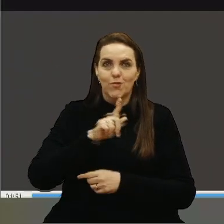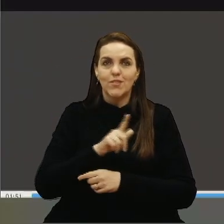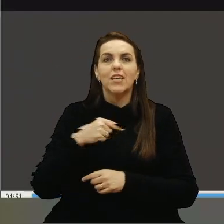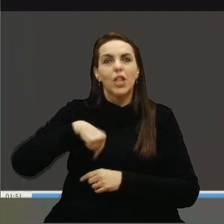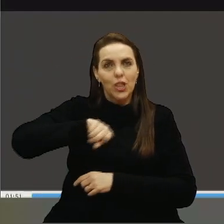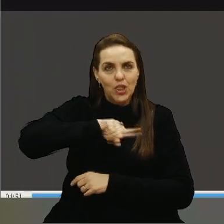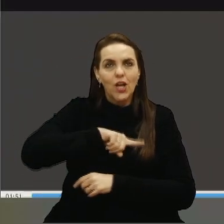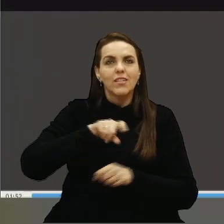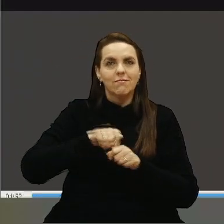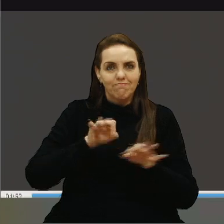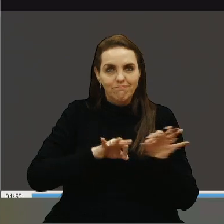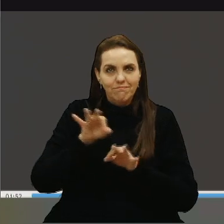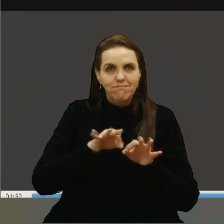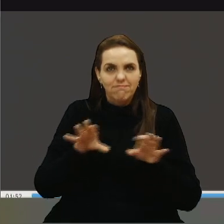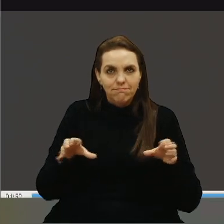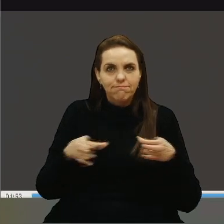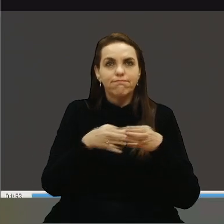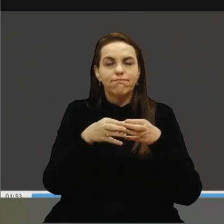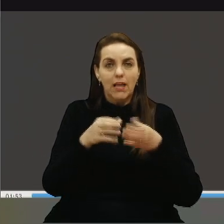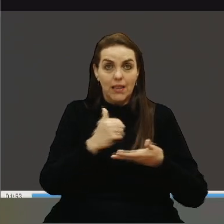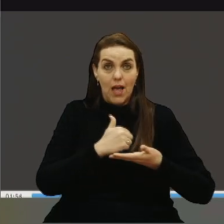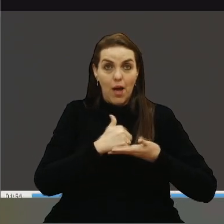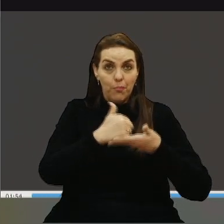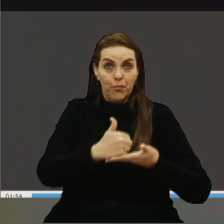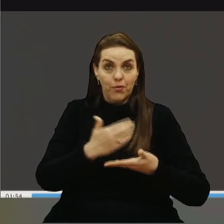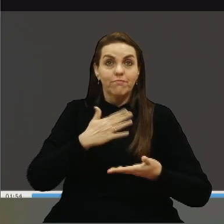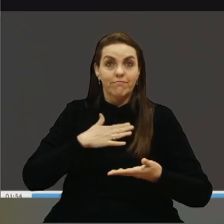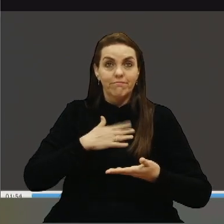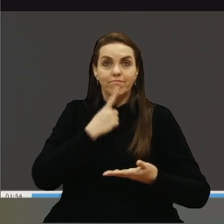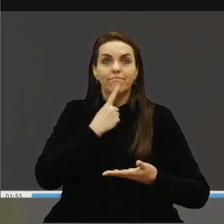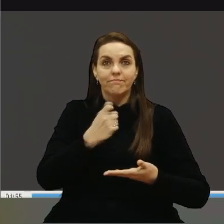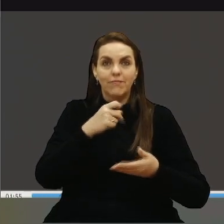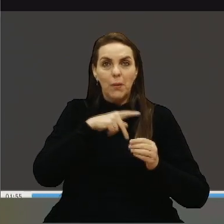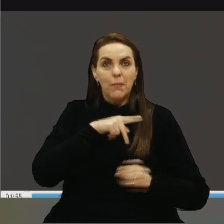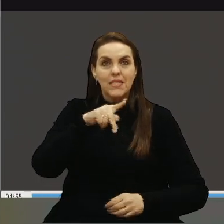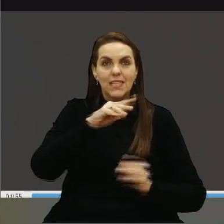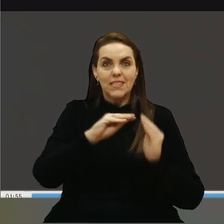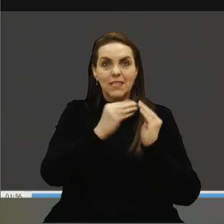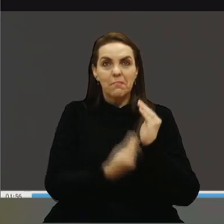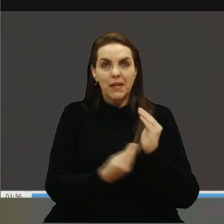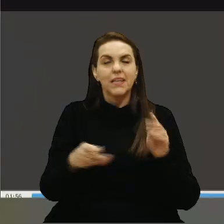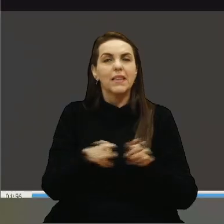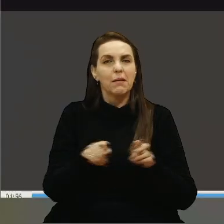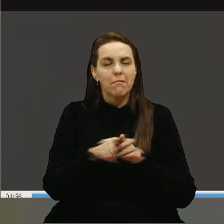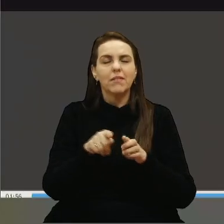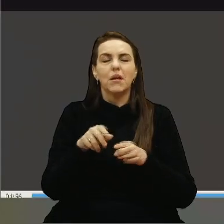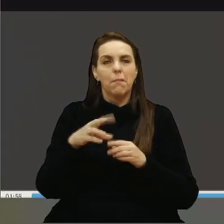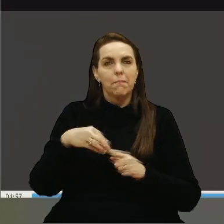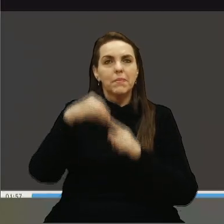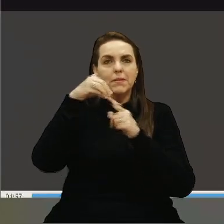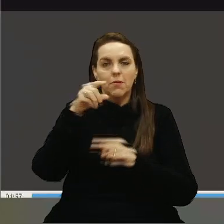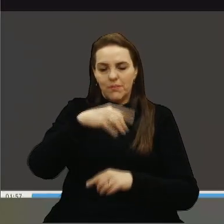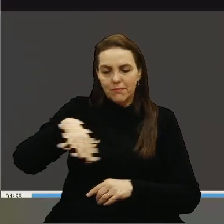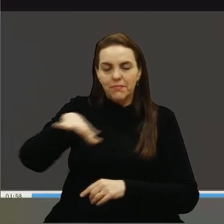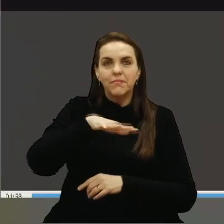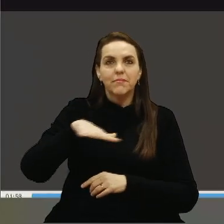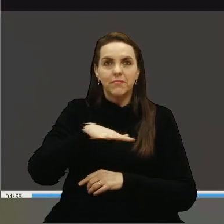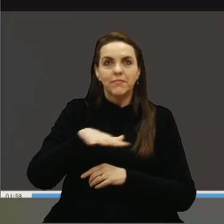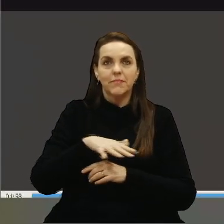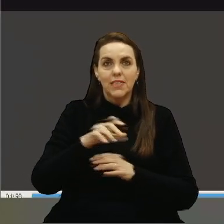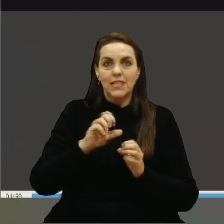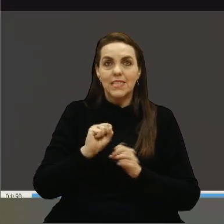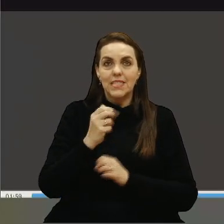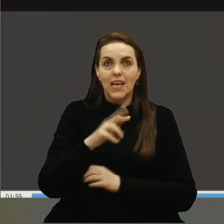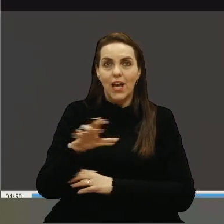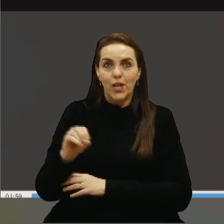vamos fazer. Mas contem tanto com o João, agora presidente do SAMAI, mas também principalmente a região aqui do Serrano, com o Valim, que é um dos